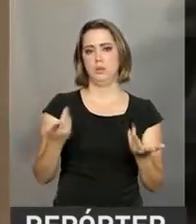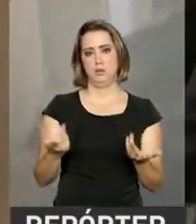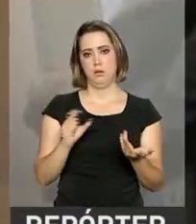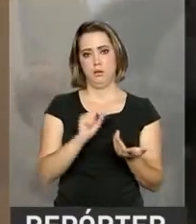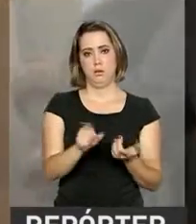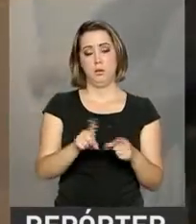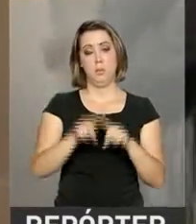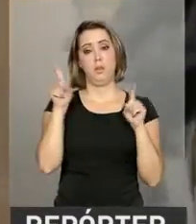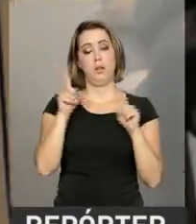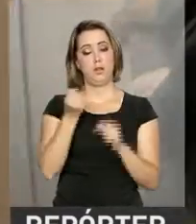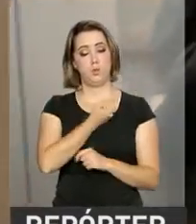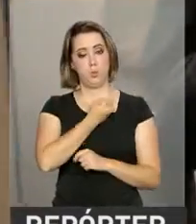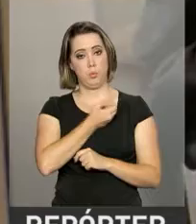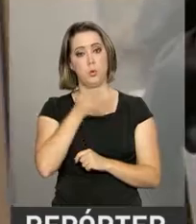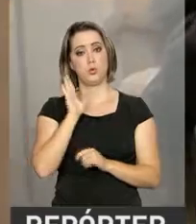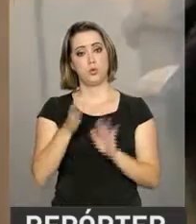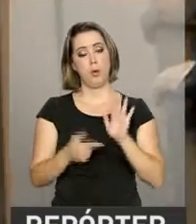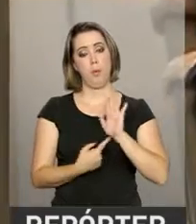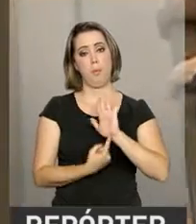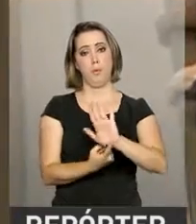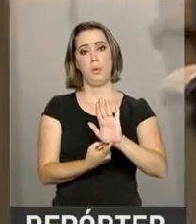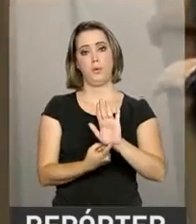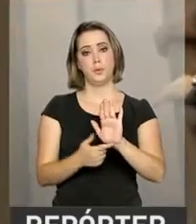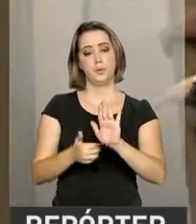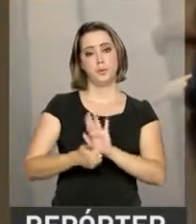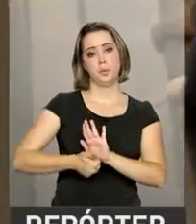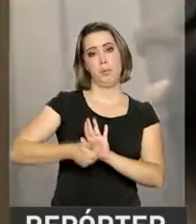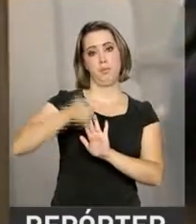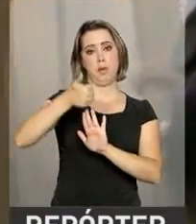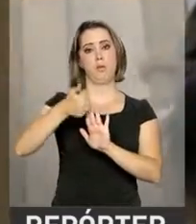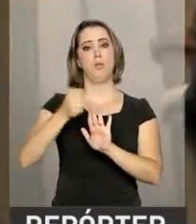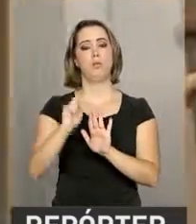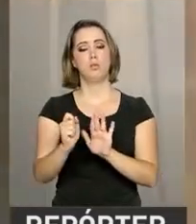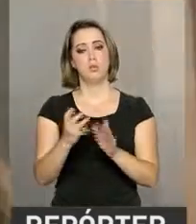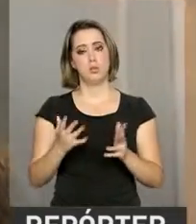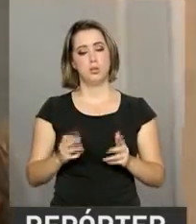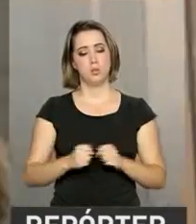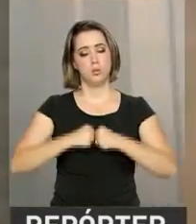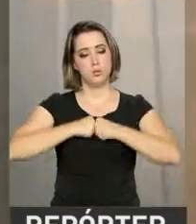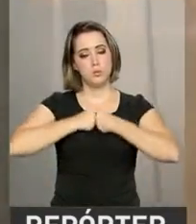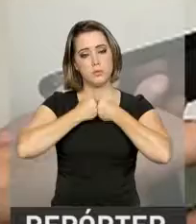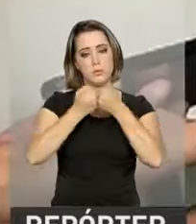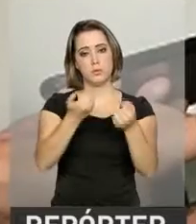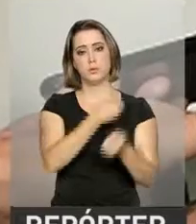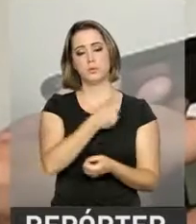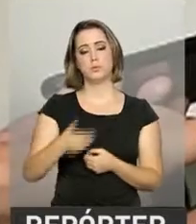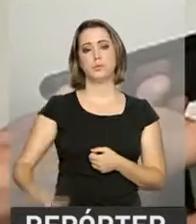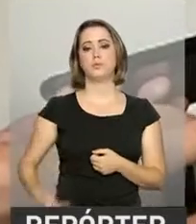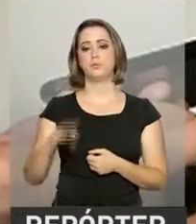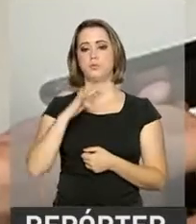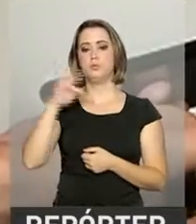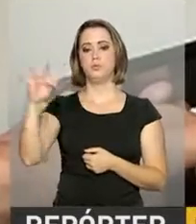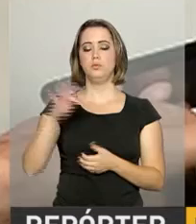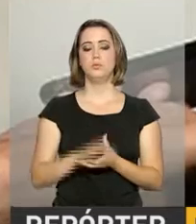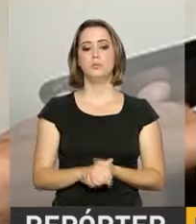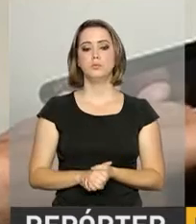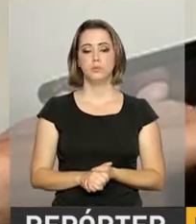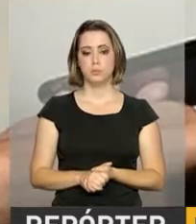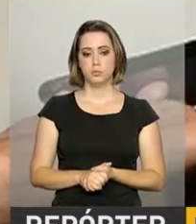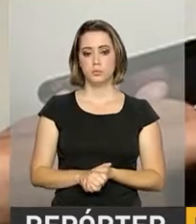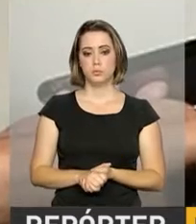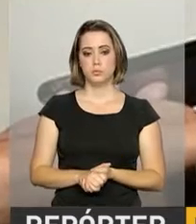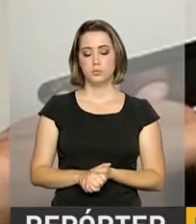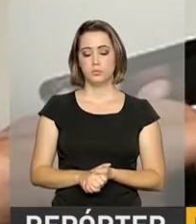que alguns indicadores começam a mostrar os resultados dos esforços feitos pelo governo federal. Nós já vemos